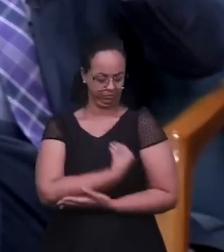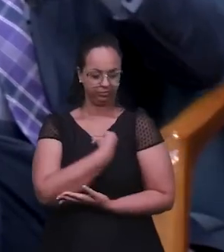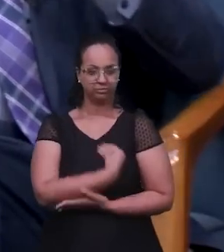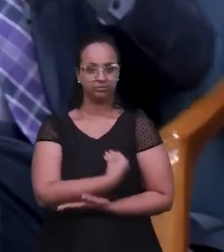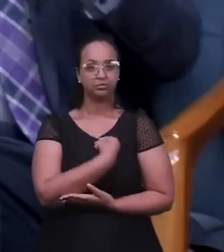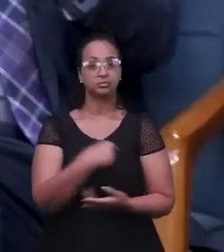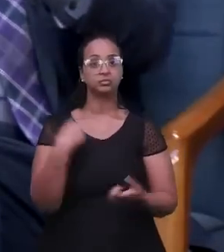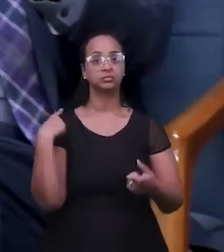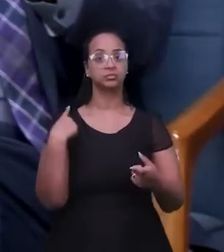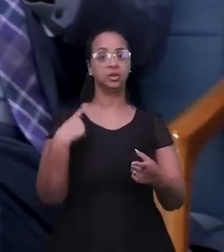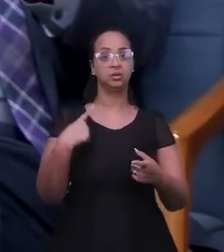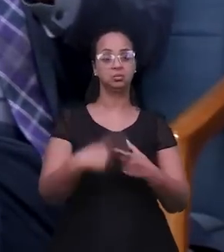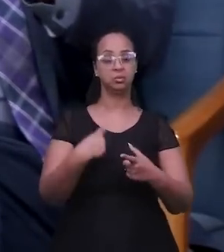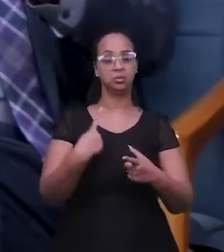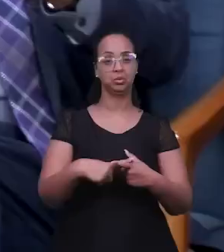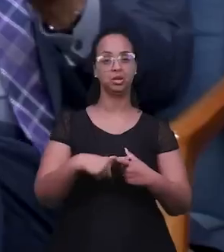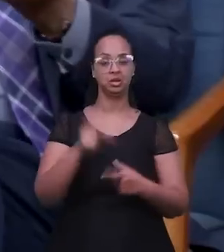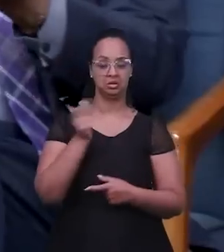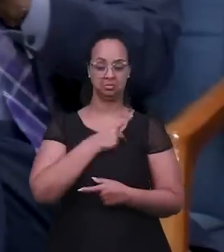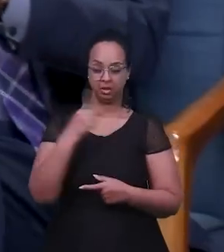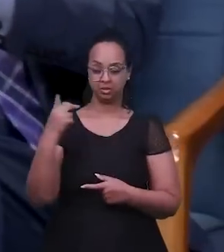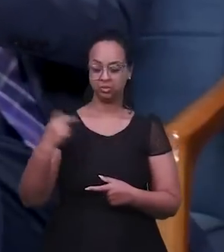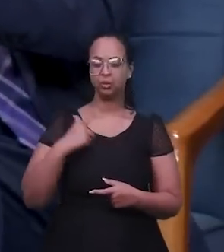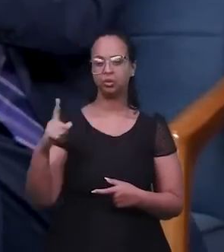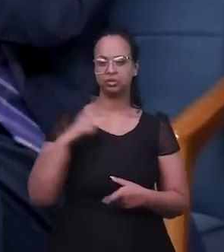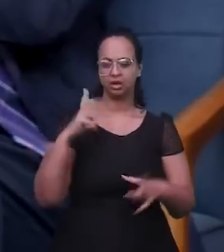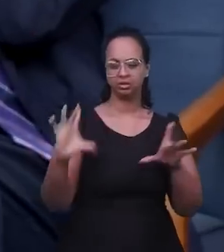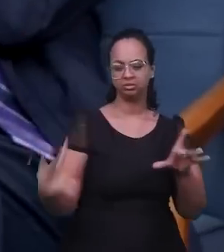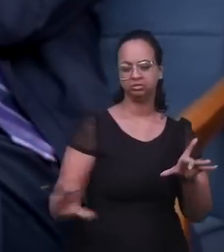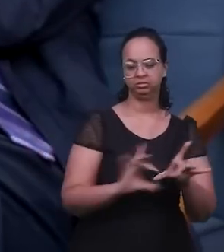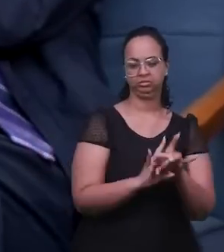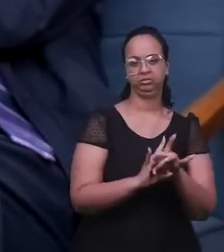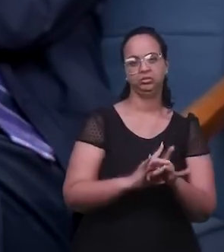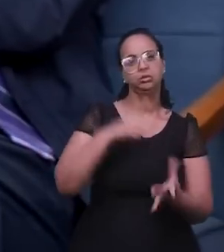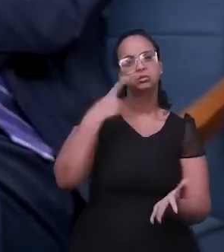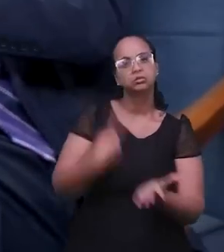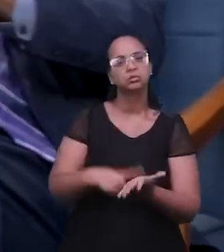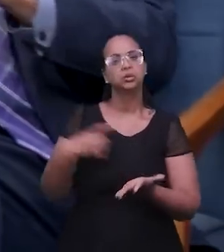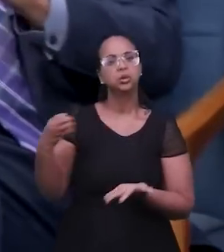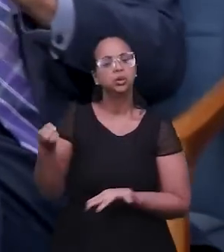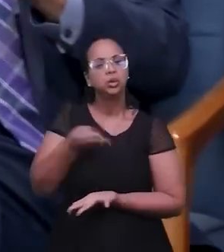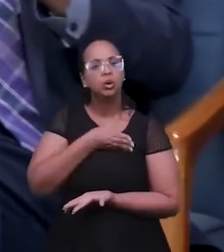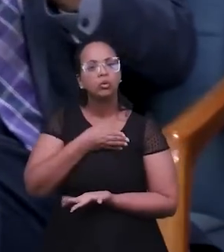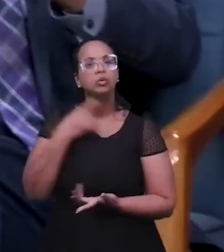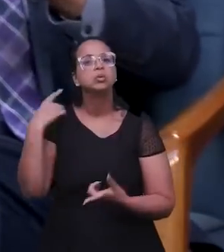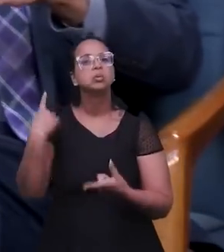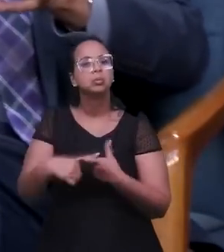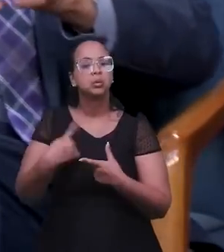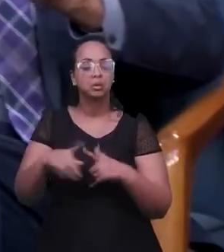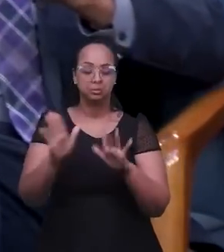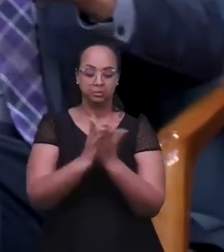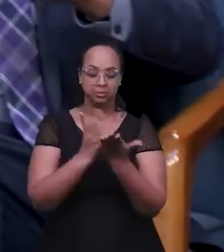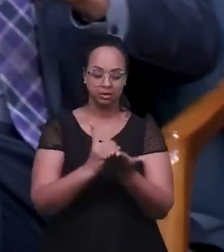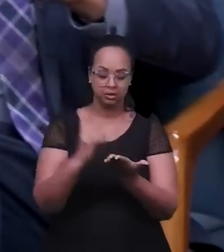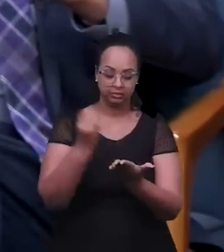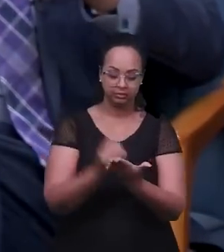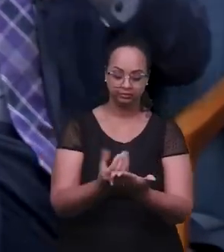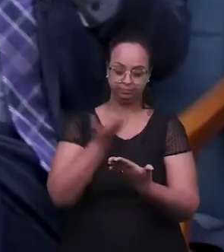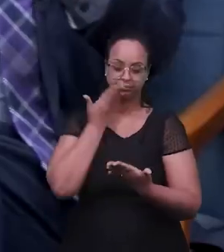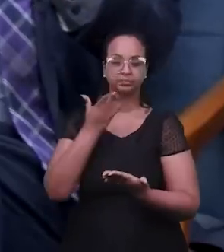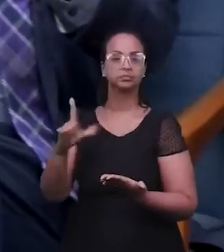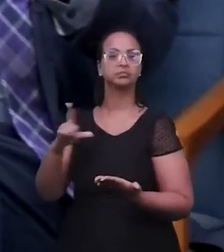viva, é você se alimentar da palavra viva. Então, o ministério do novo pacto, ele está envolvido na palavra